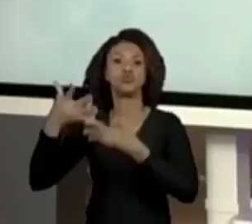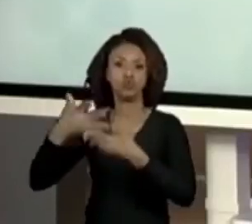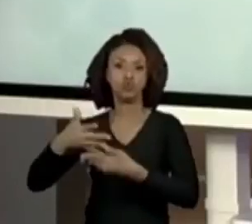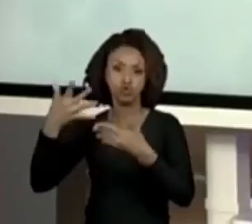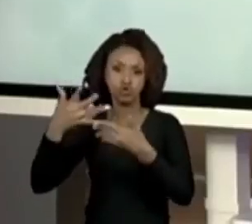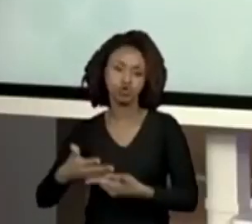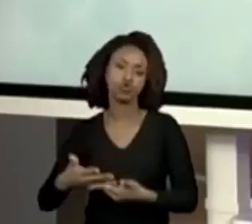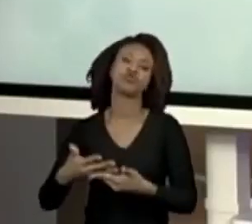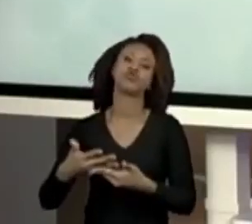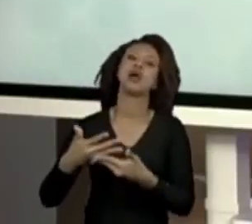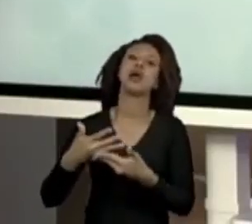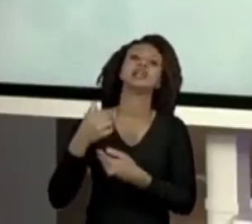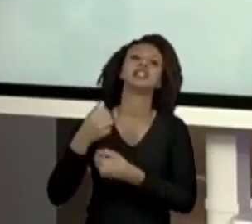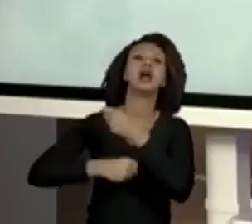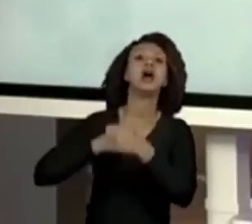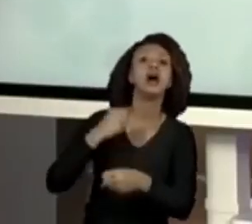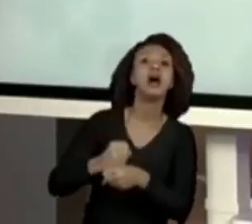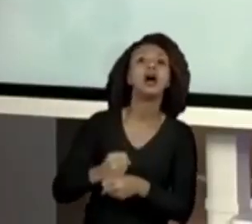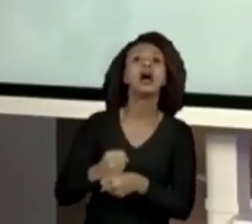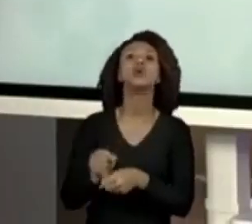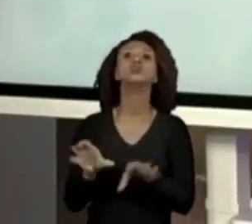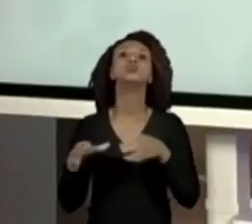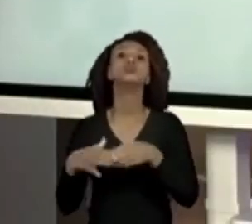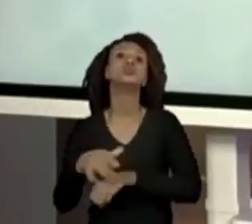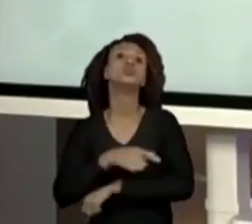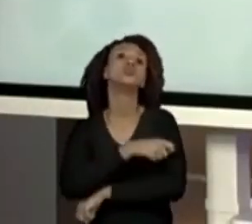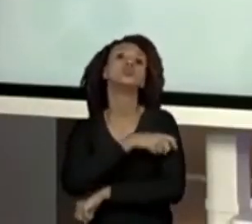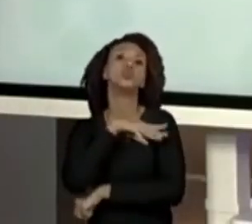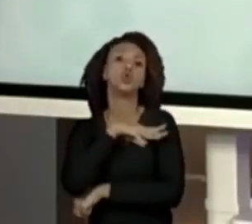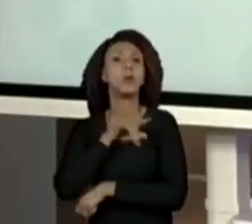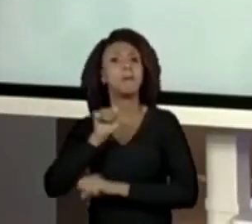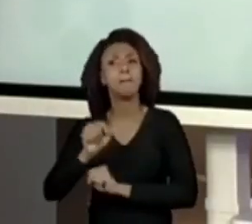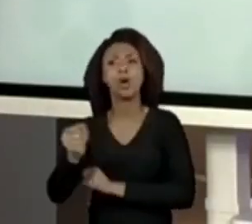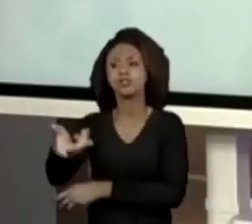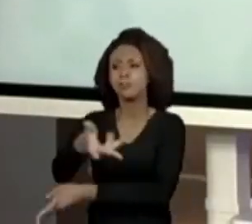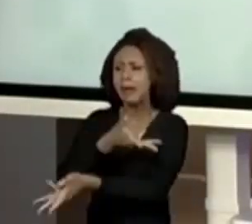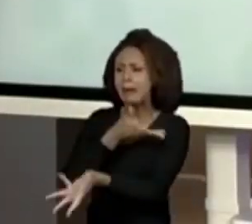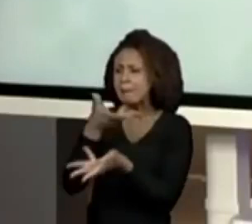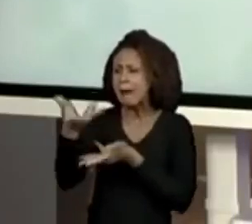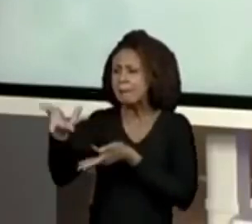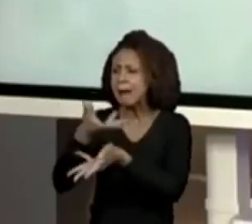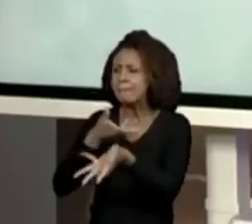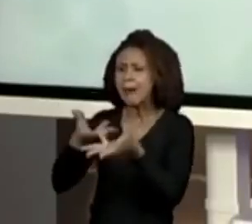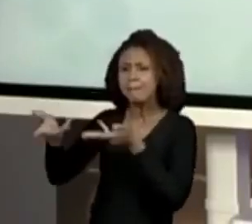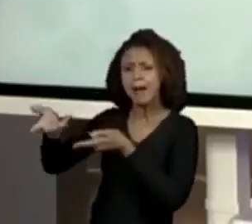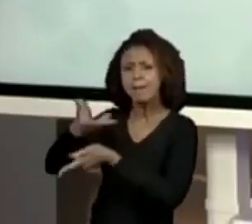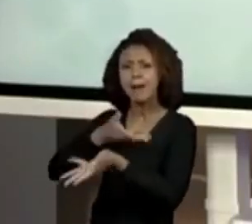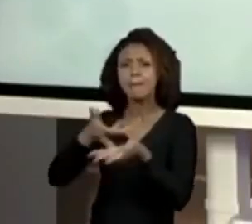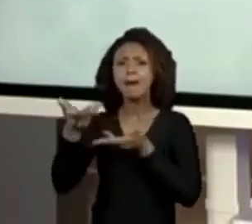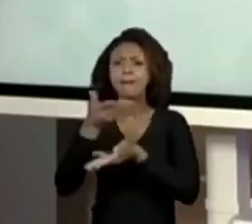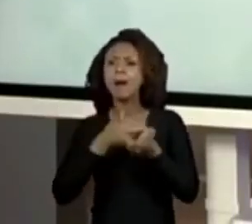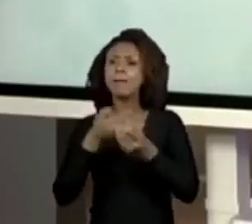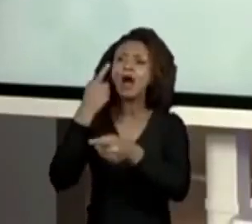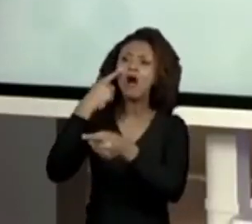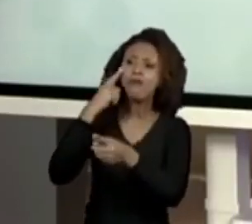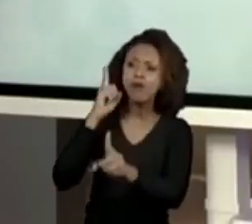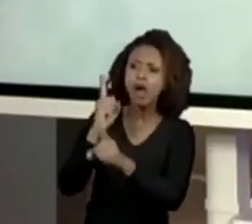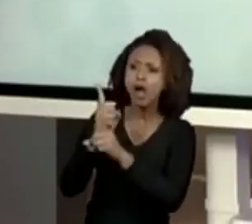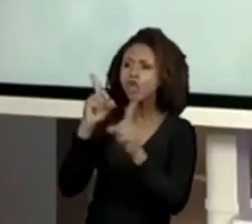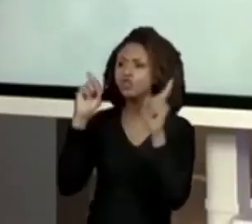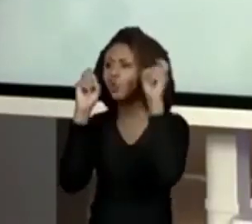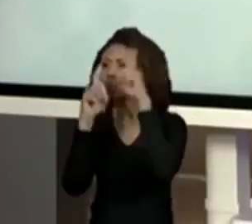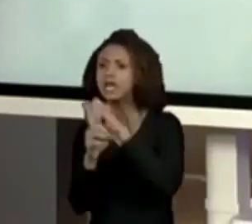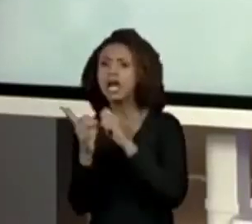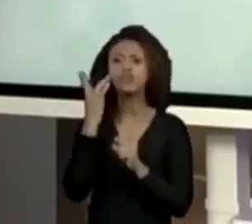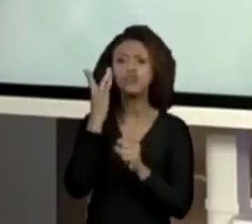que vocês podem intervir com eles, fazer boas intervenções a partir das dificuldades ou